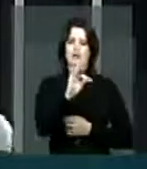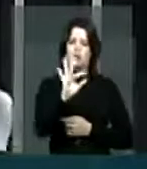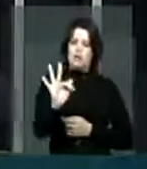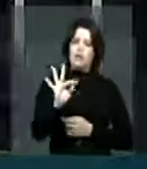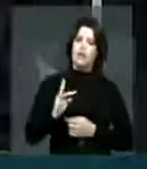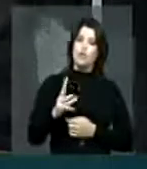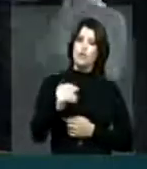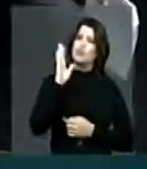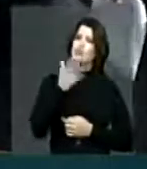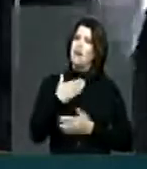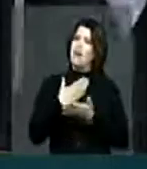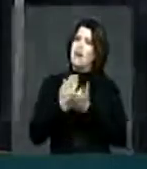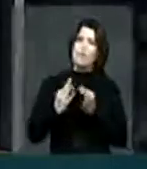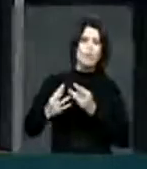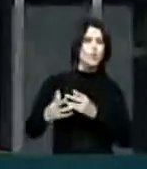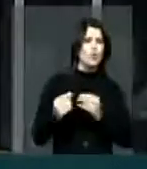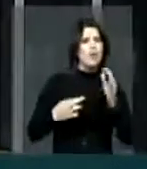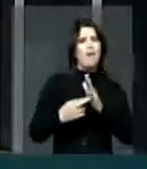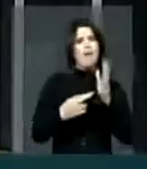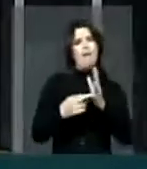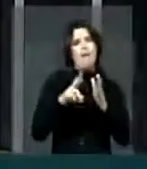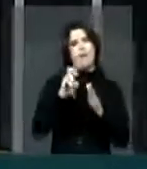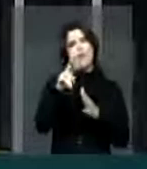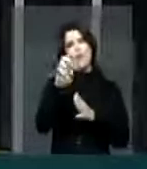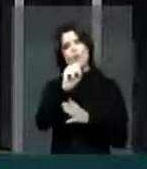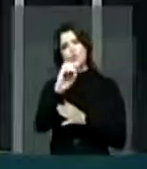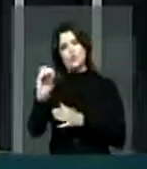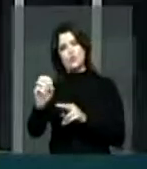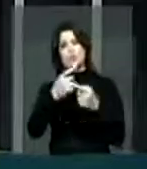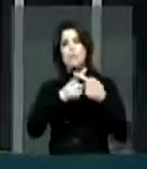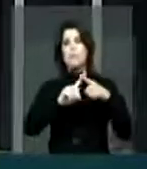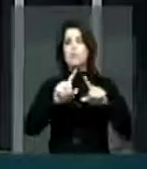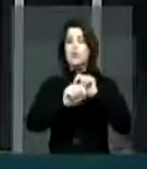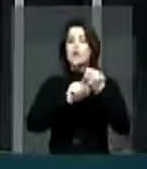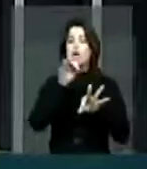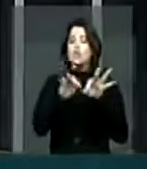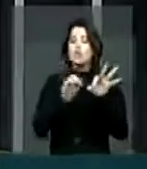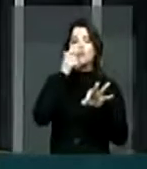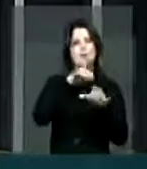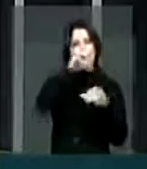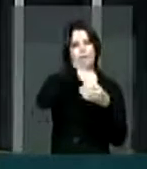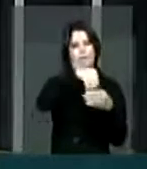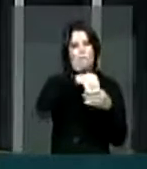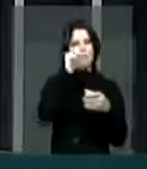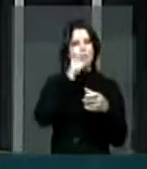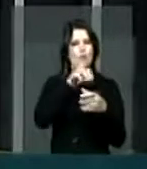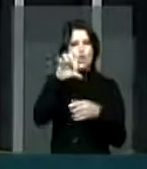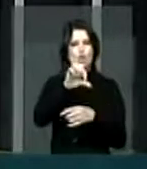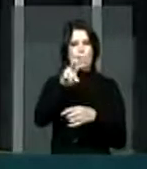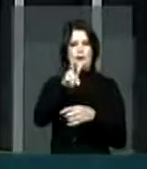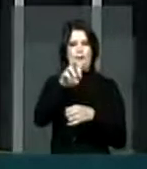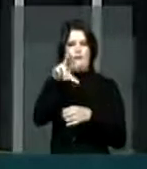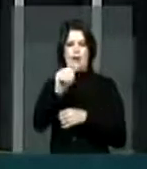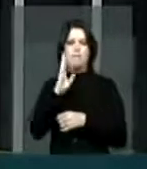Federal, já esgotou todos os recursos e, infelizmente, a juíza da comarca, da 9ª Vara da Comarca